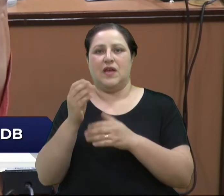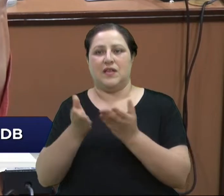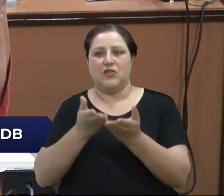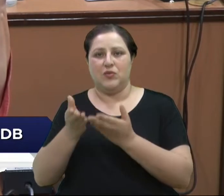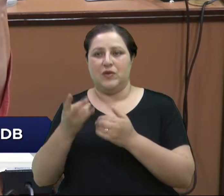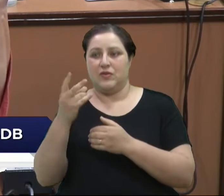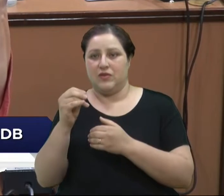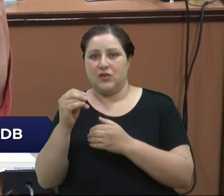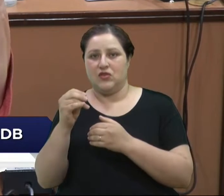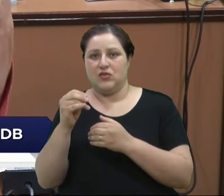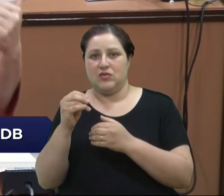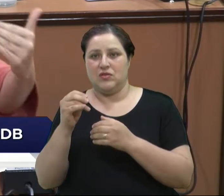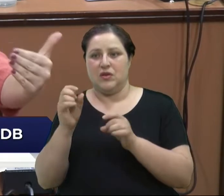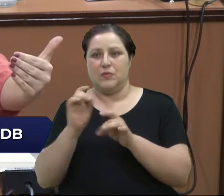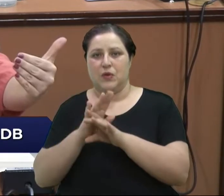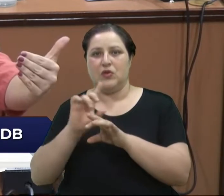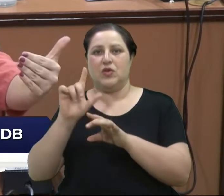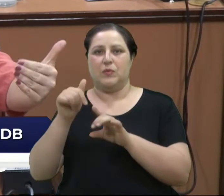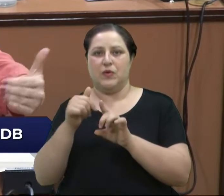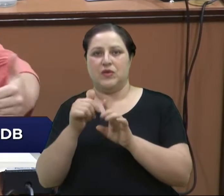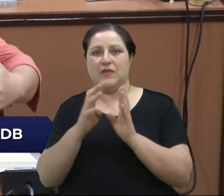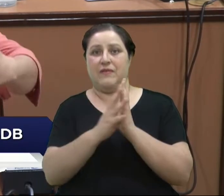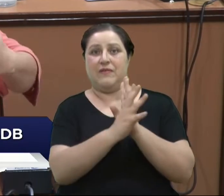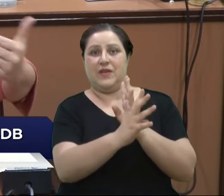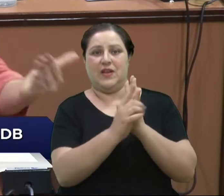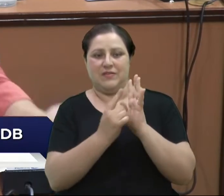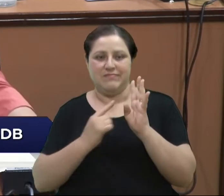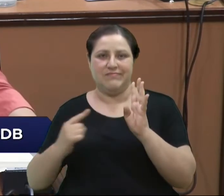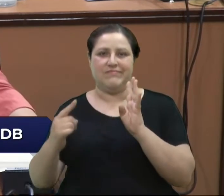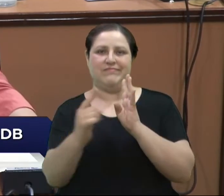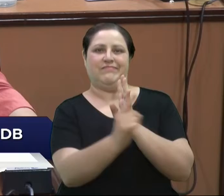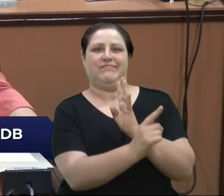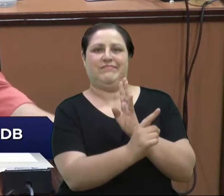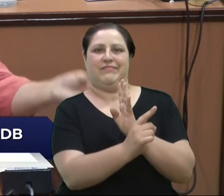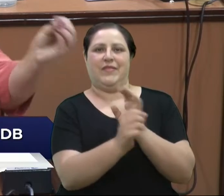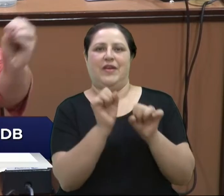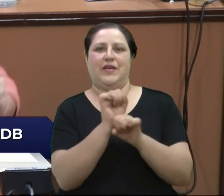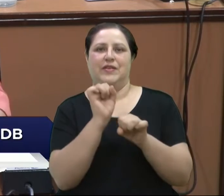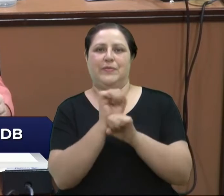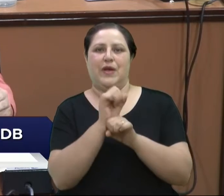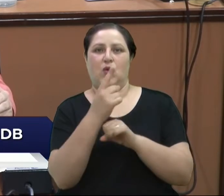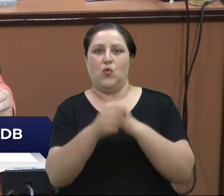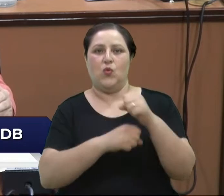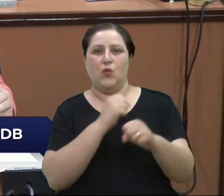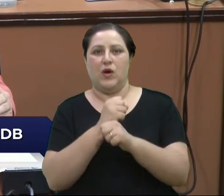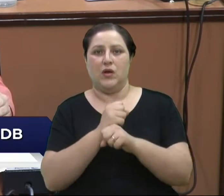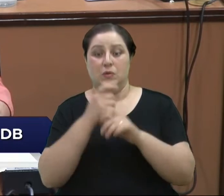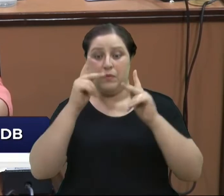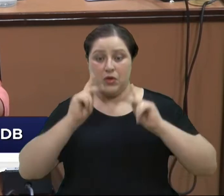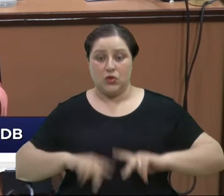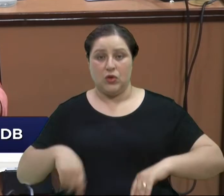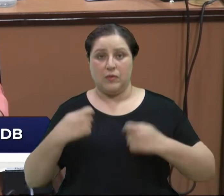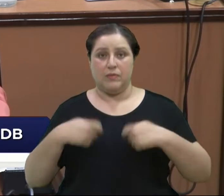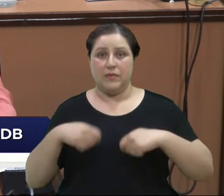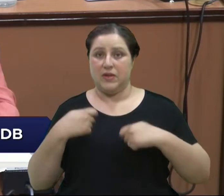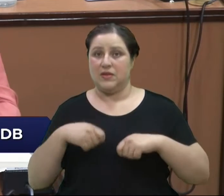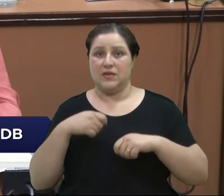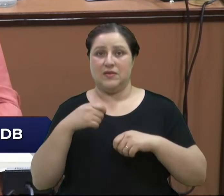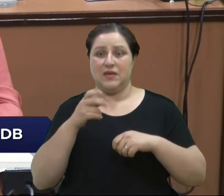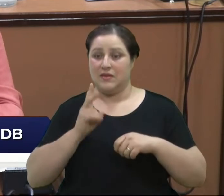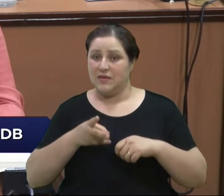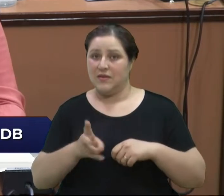final da fila, eles que precisam de tratamento contínuo, esperam às vezes um ano para novamente conseguir a fonoaudióloga.